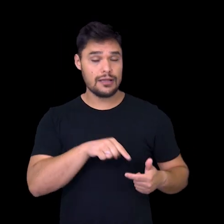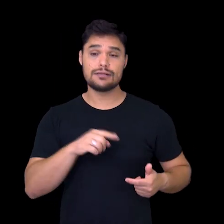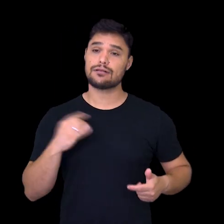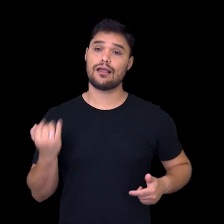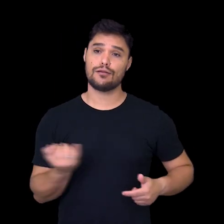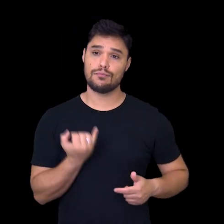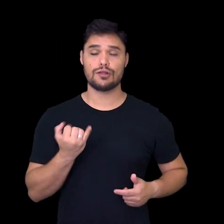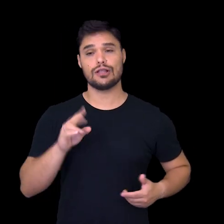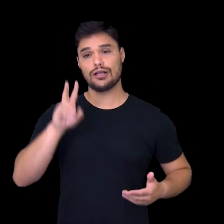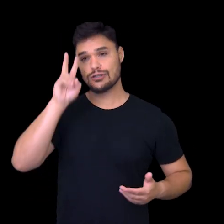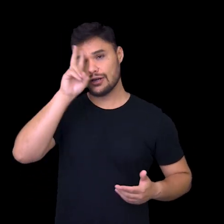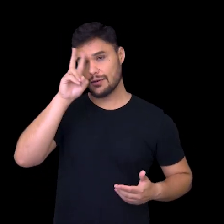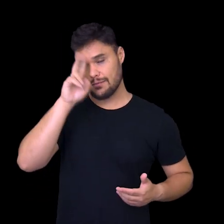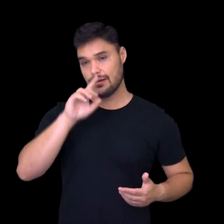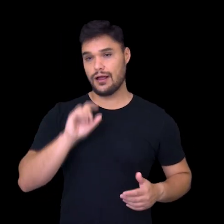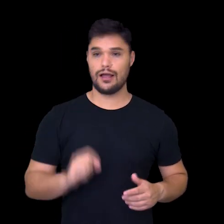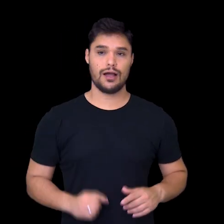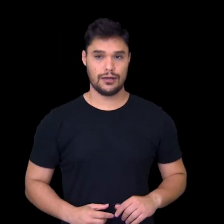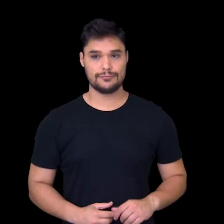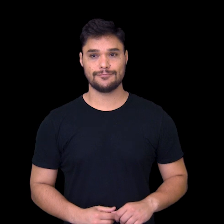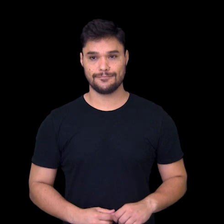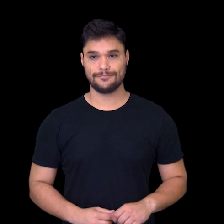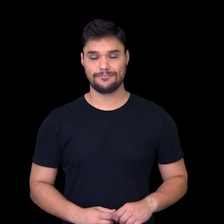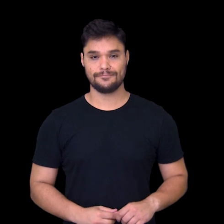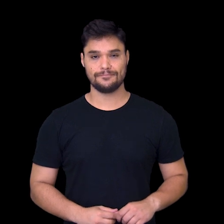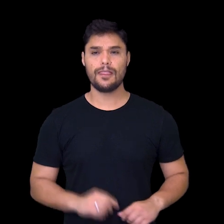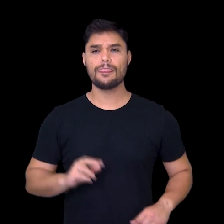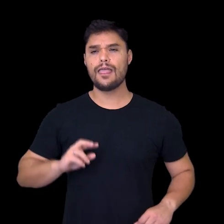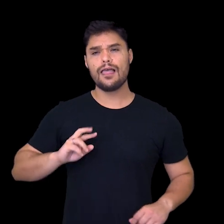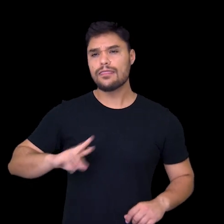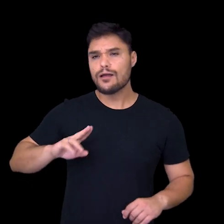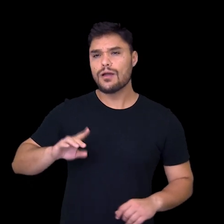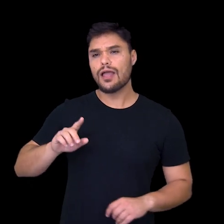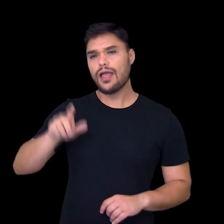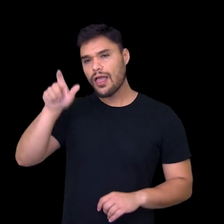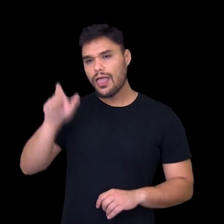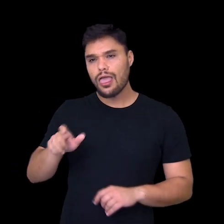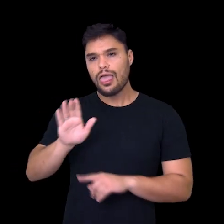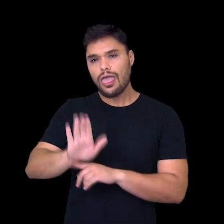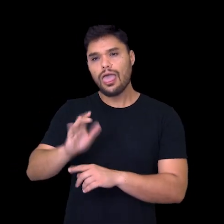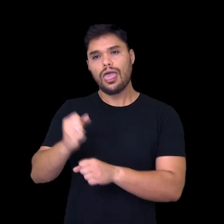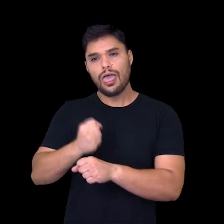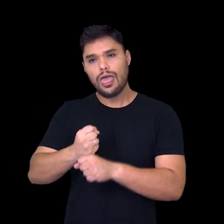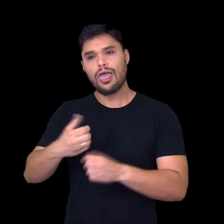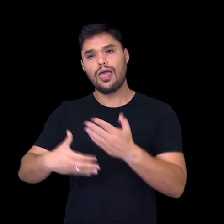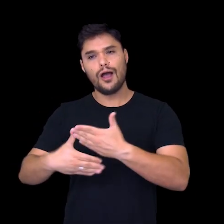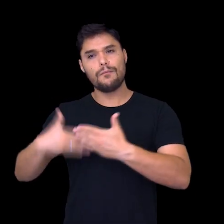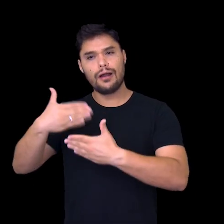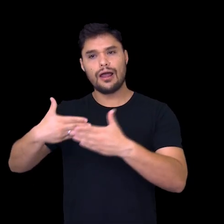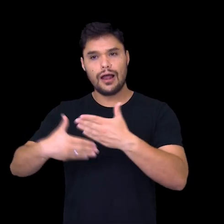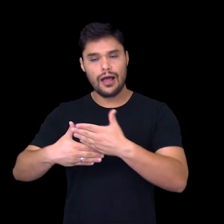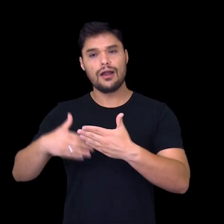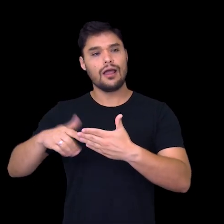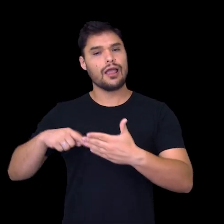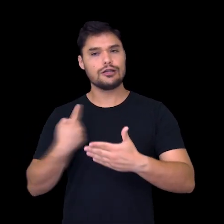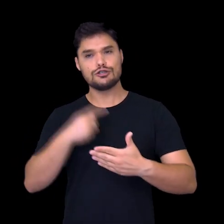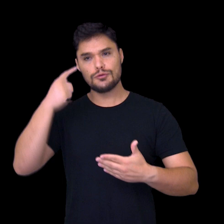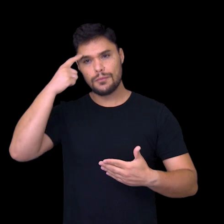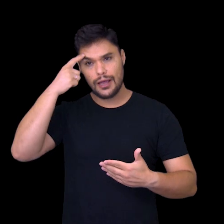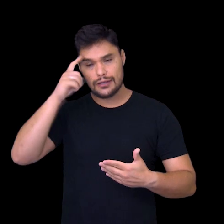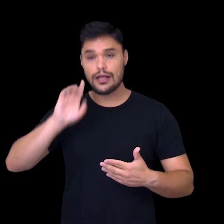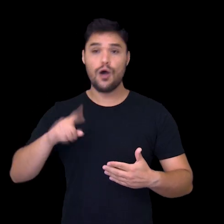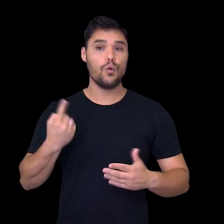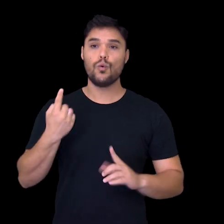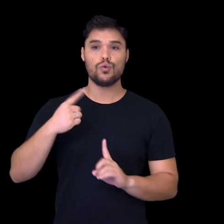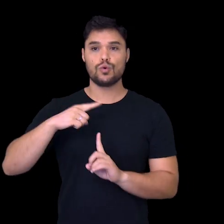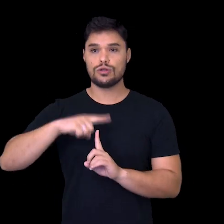aí algo muito importante para se lembrar dentro disso é que não é também um operariado que a gente possa